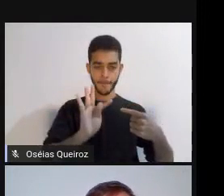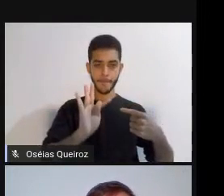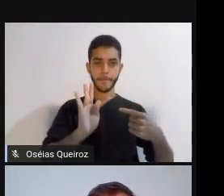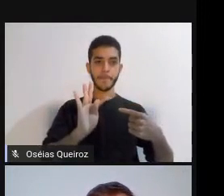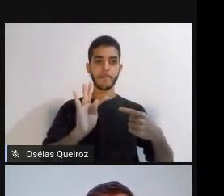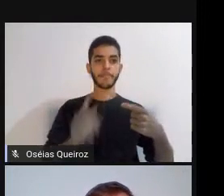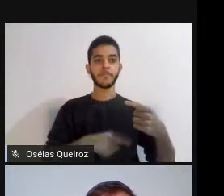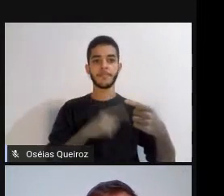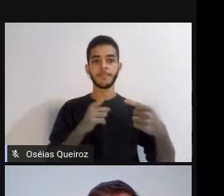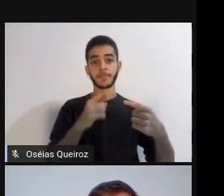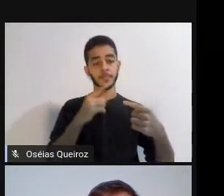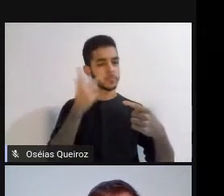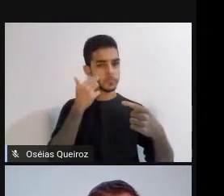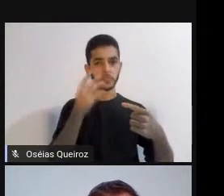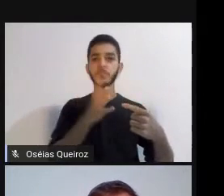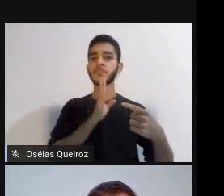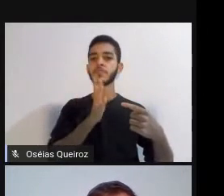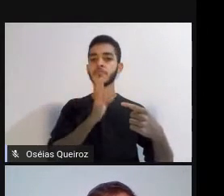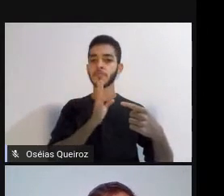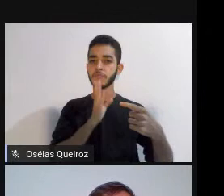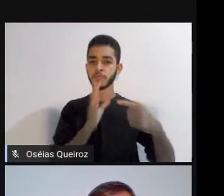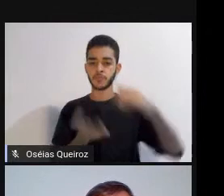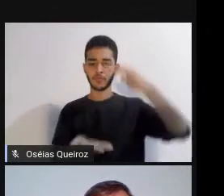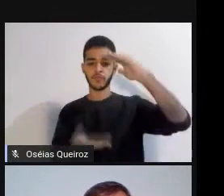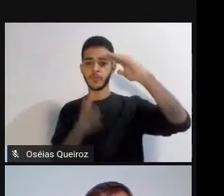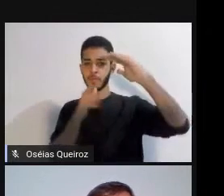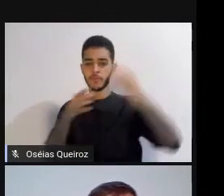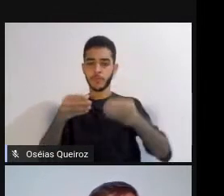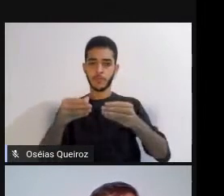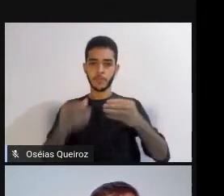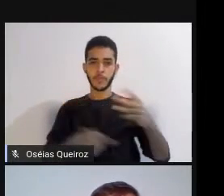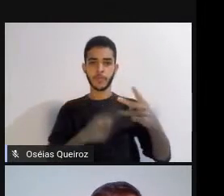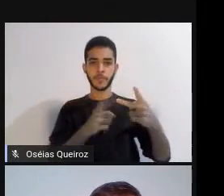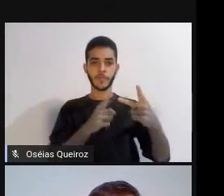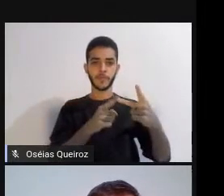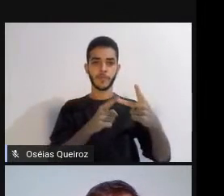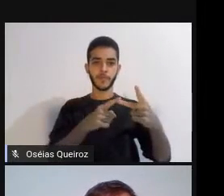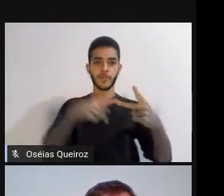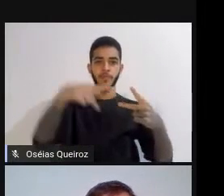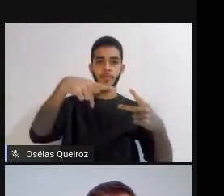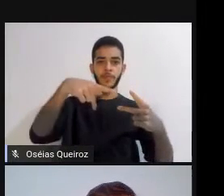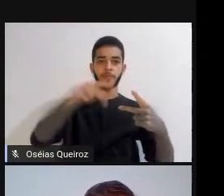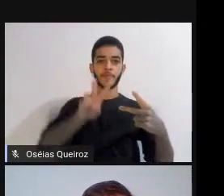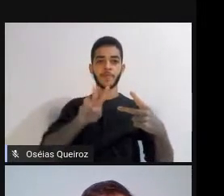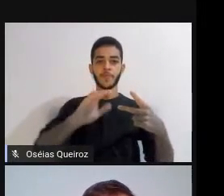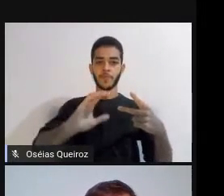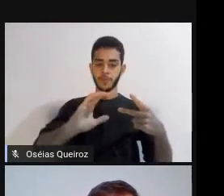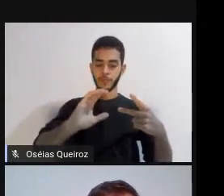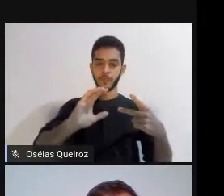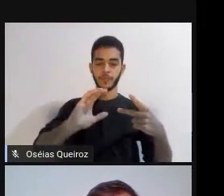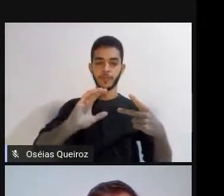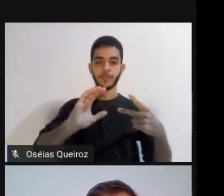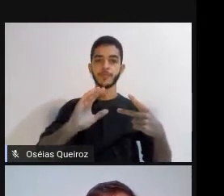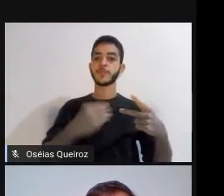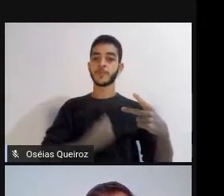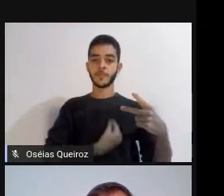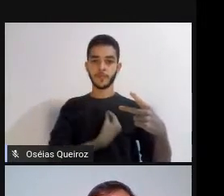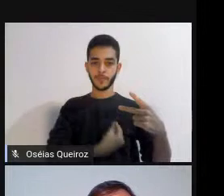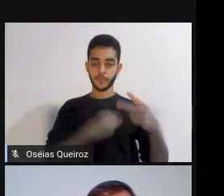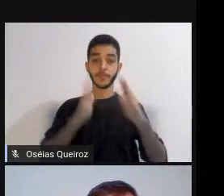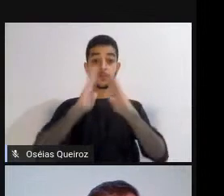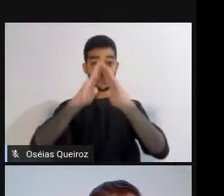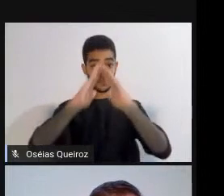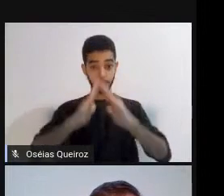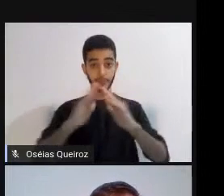teraftalato, que é muito comum das nossas garrafas PET, o policloreto de vinila, o PVC, que às vezes está presente nas casas,